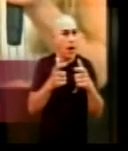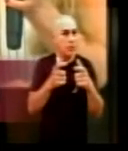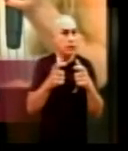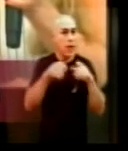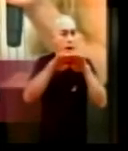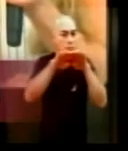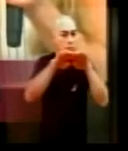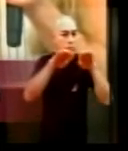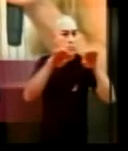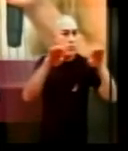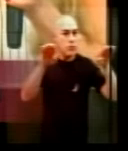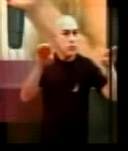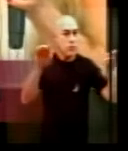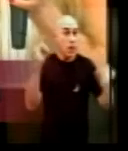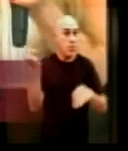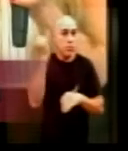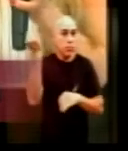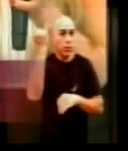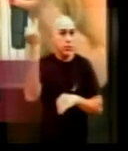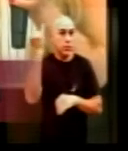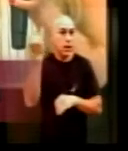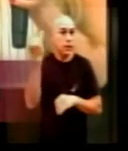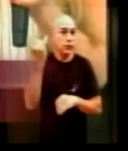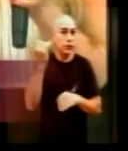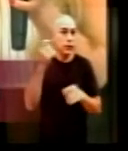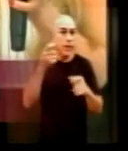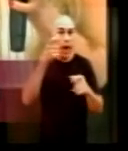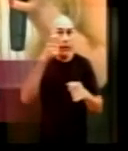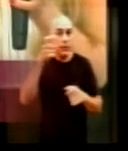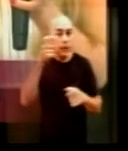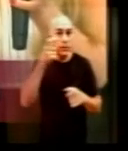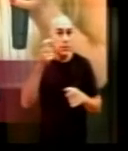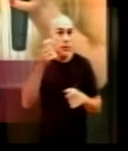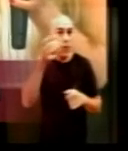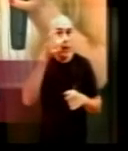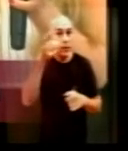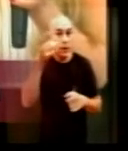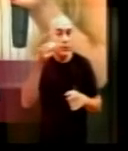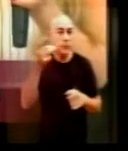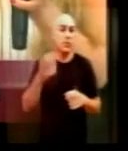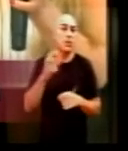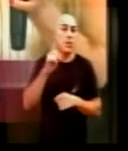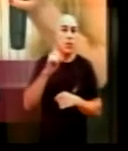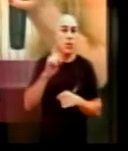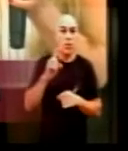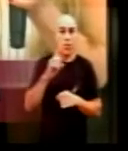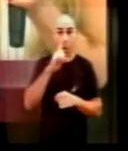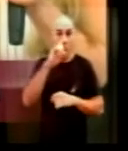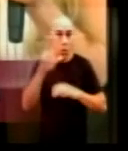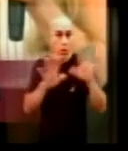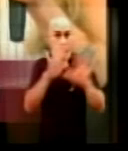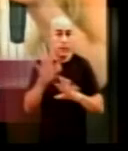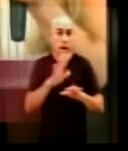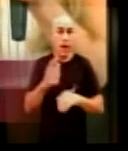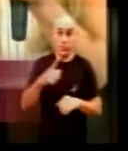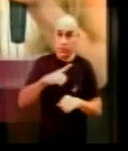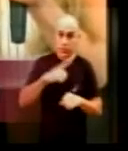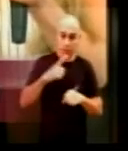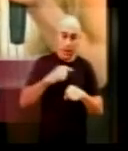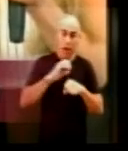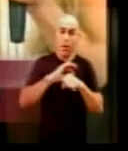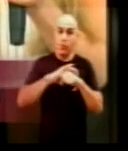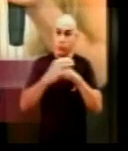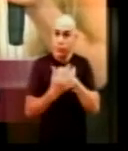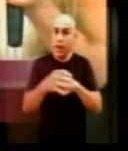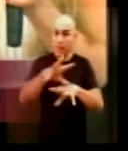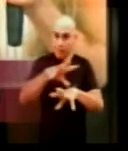se mantendo. Então, é muito importante que as pessoas fiquem atentas a isso. Quem tem um Covid, ela tem um risco de internar. E desse